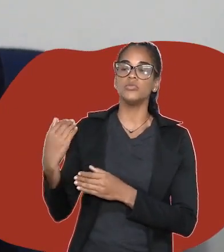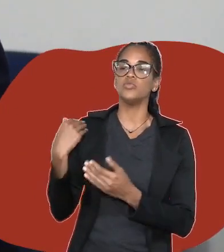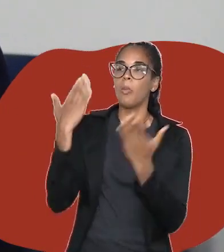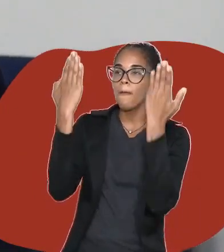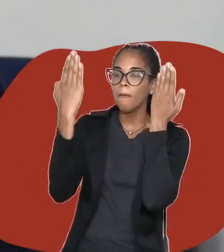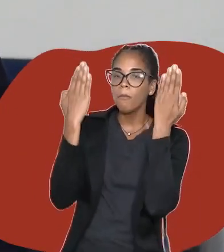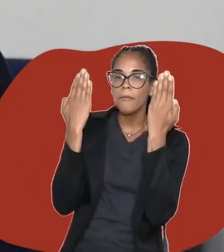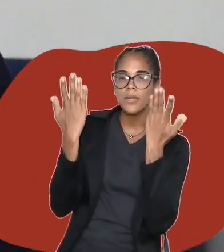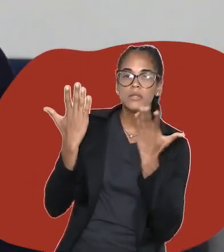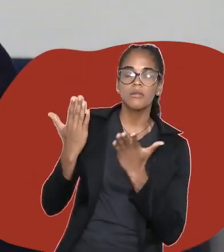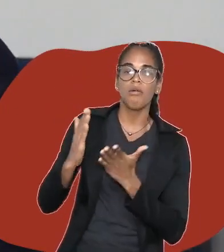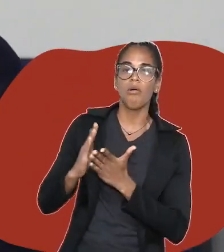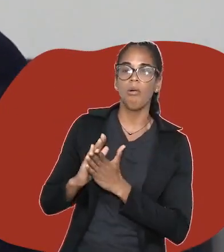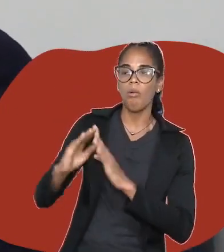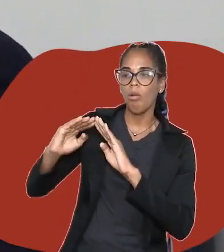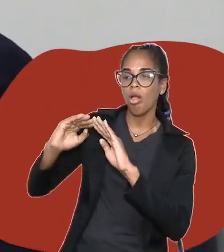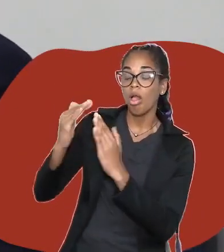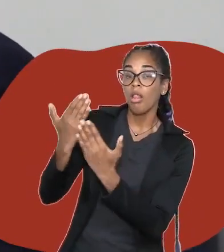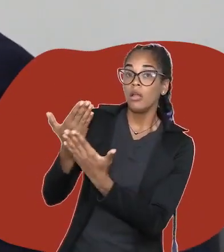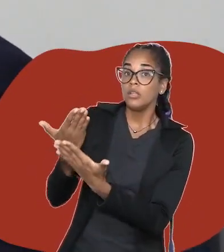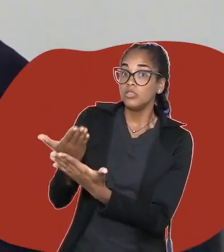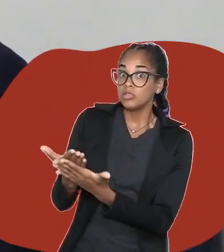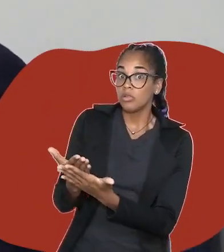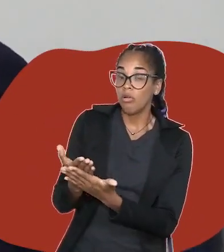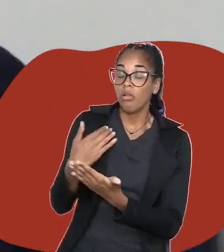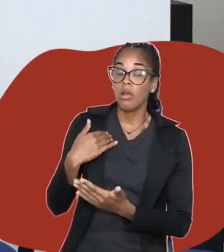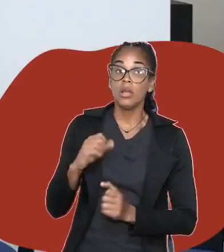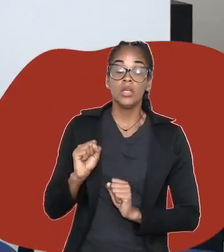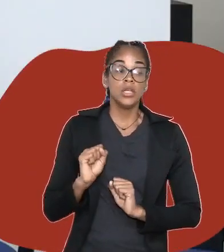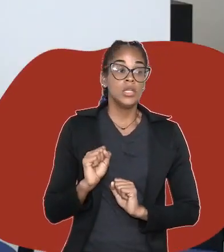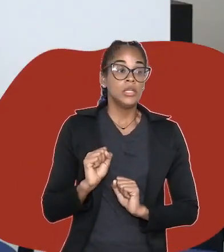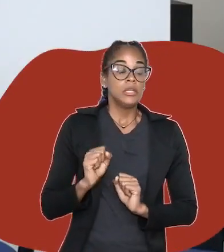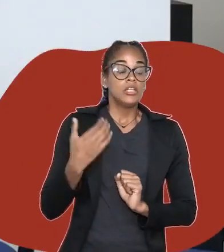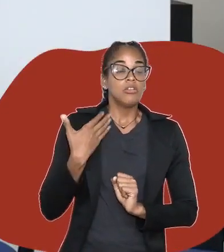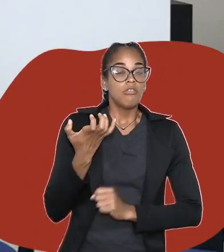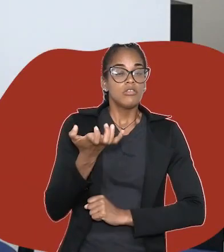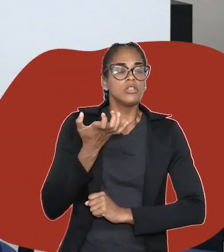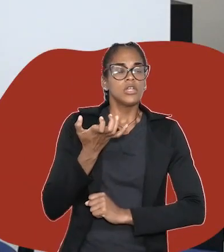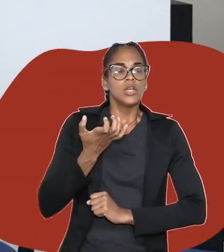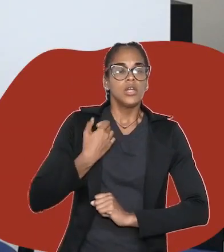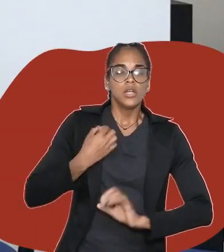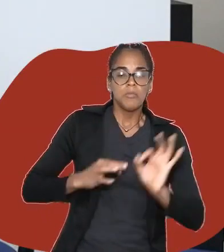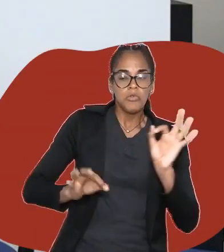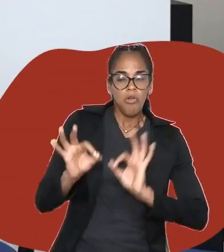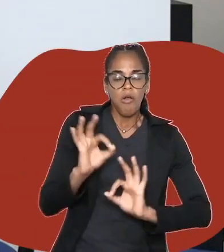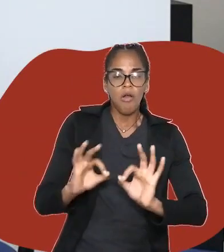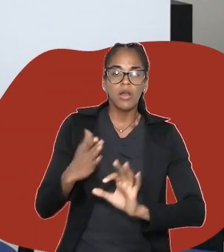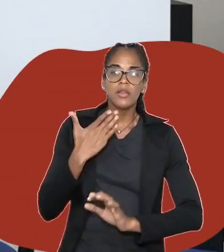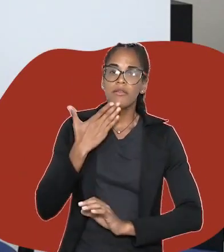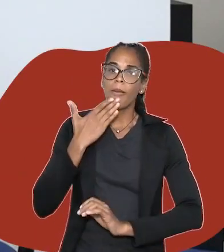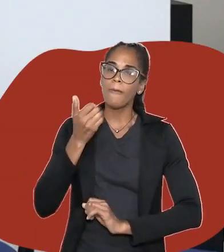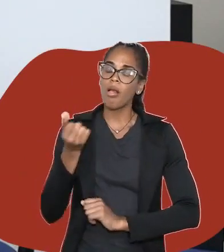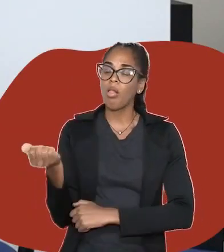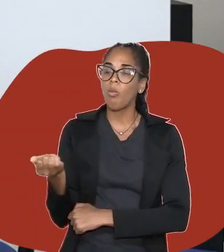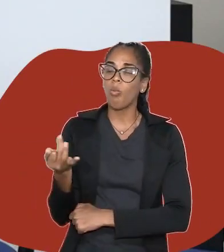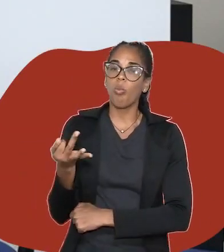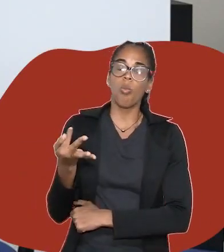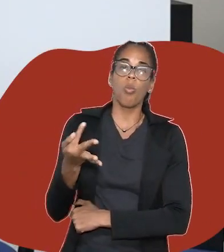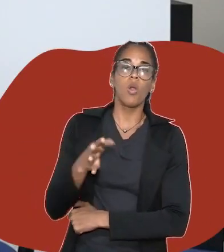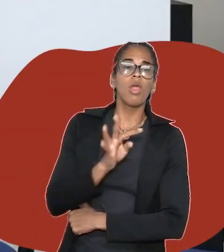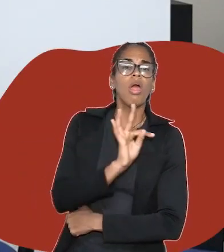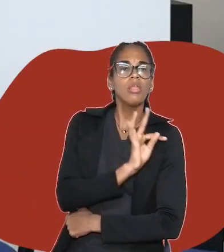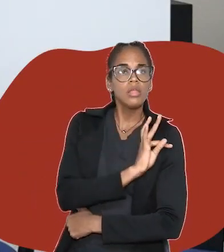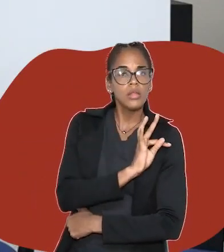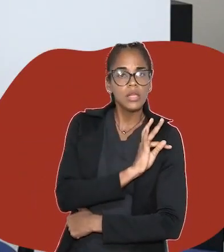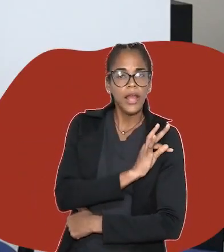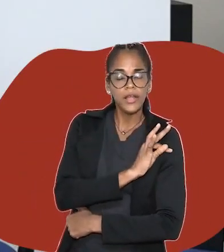não tinha aqui para circunscrição de Jaboatão dos Guararapes, e pretendemos também dotar de mais técnicos nessa